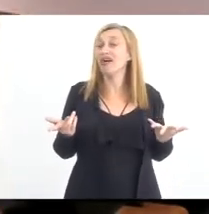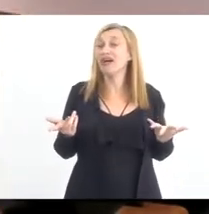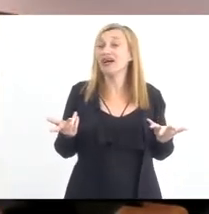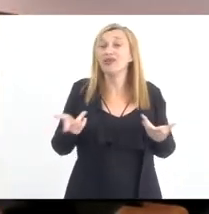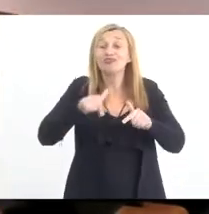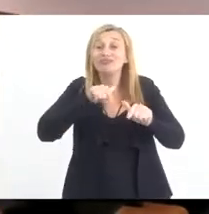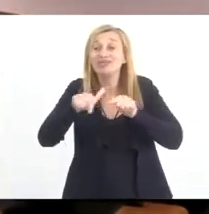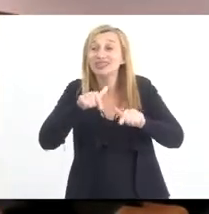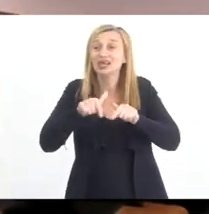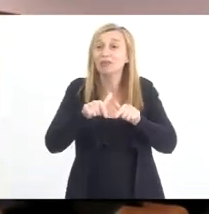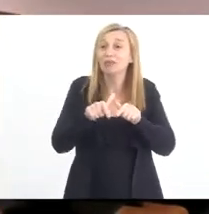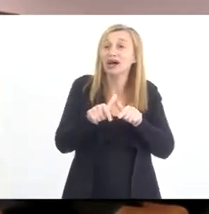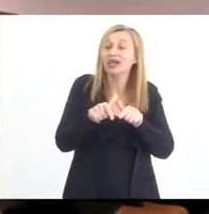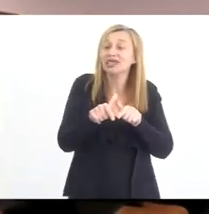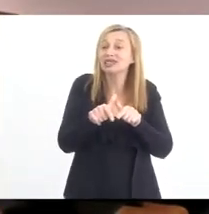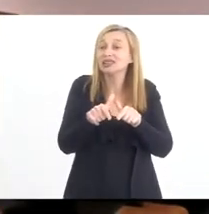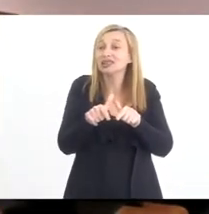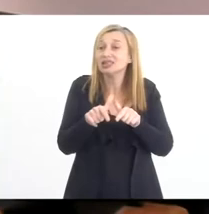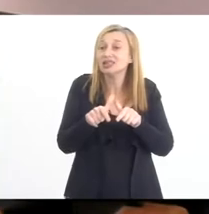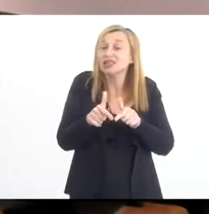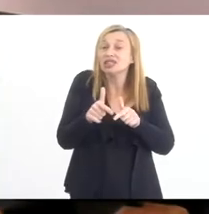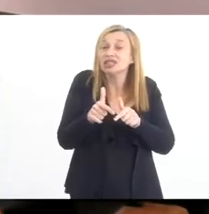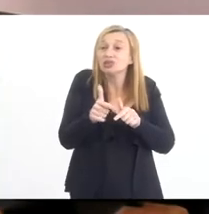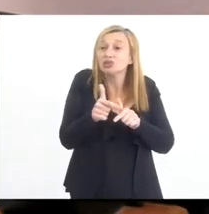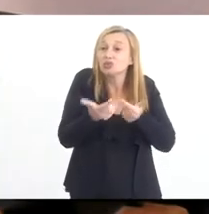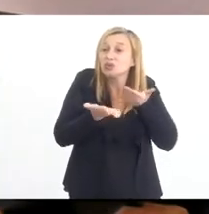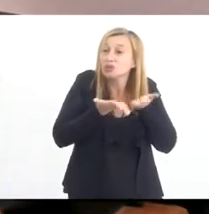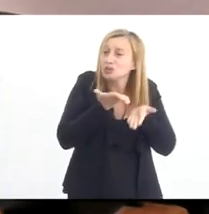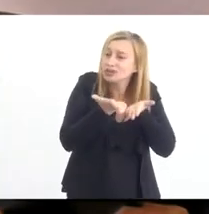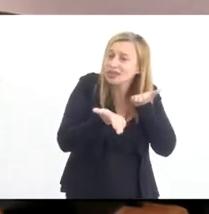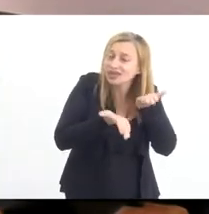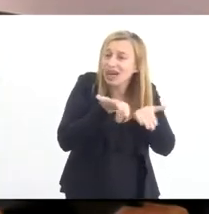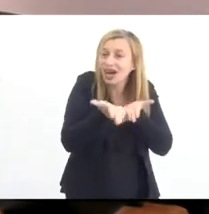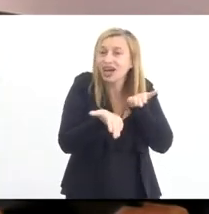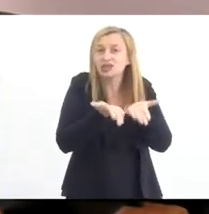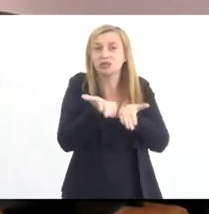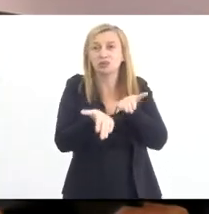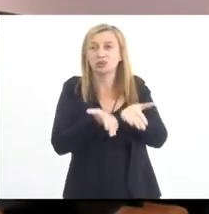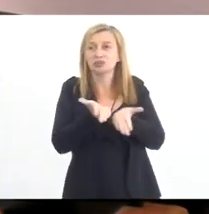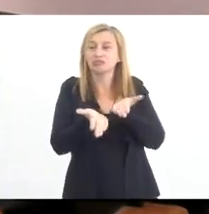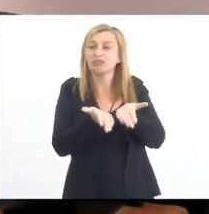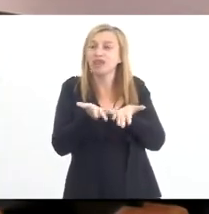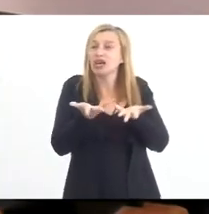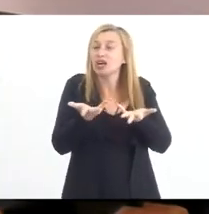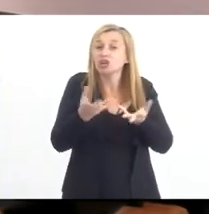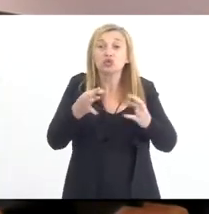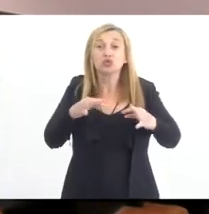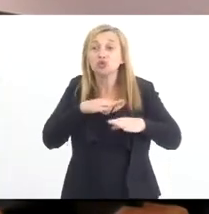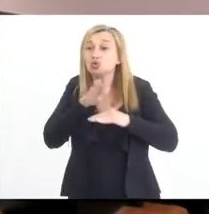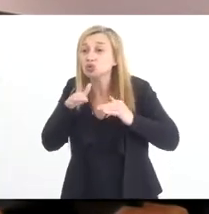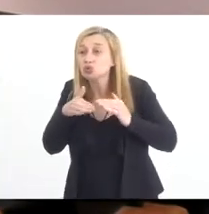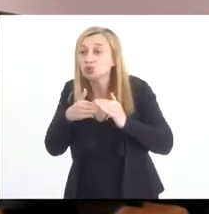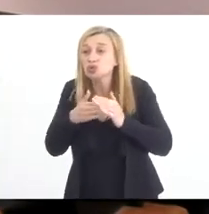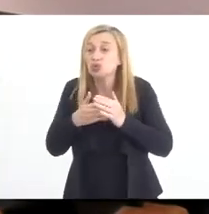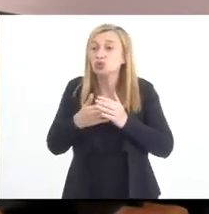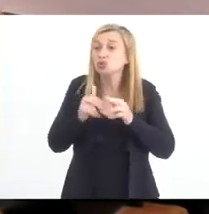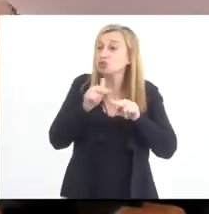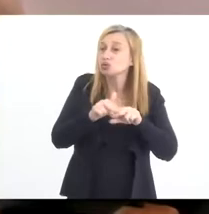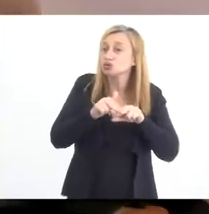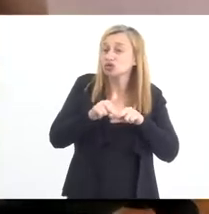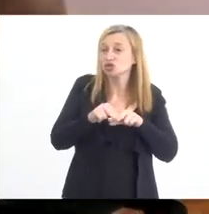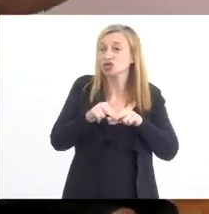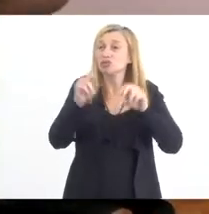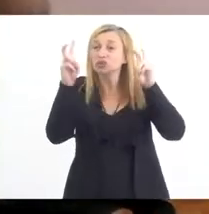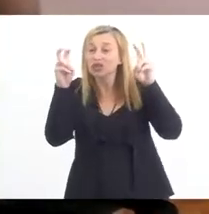É um trabalho que está sendo muito cuidadoso, considerando todos os aspectos. Não